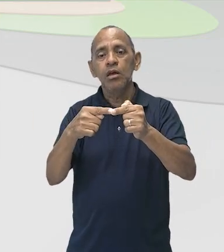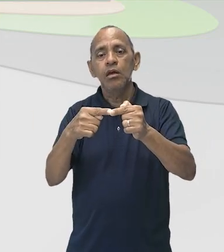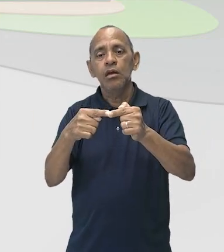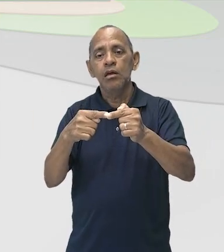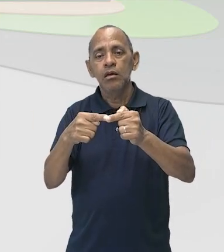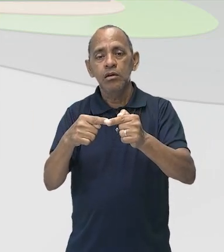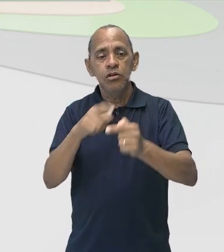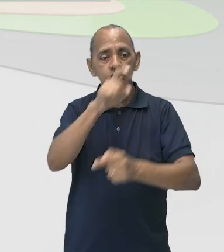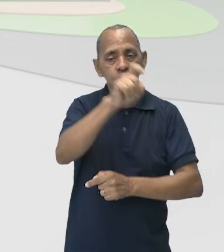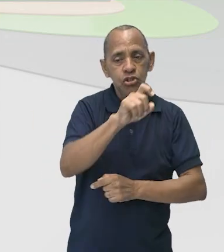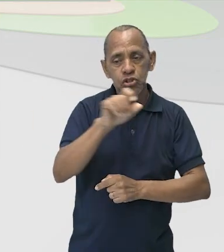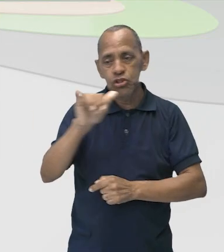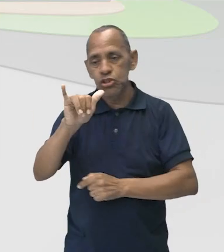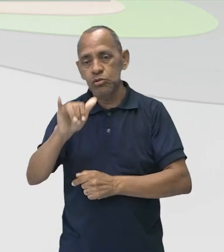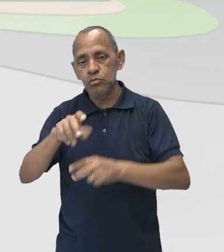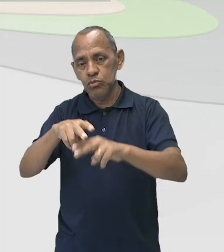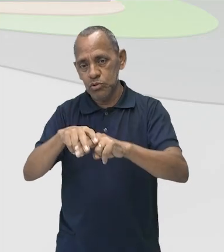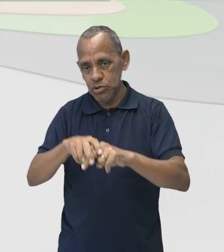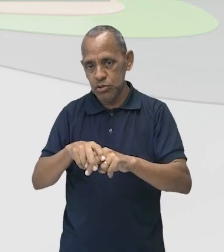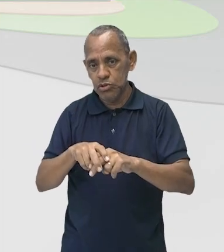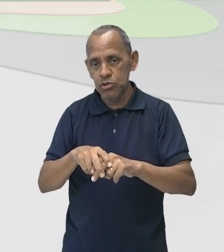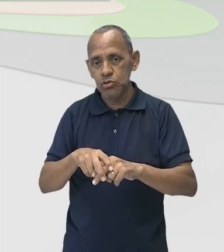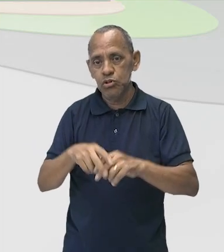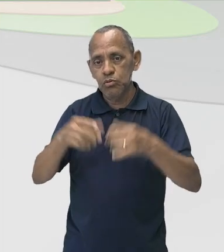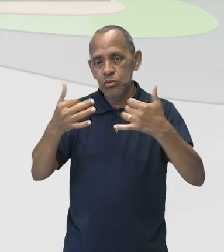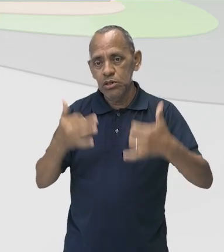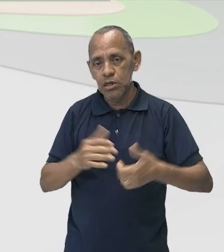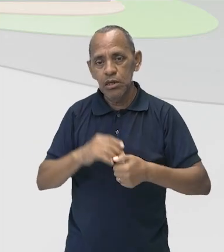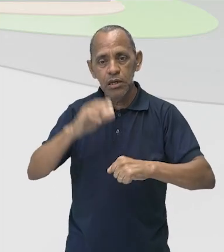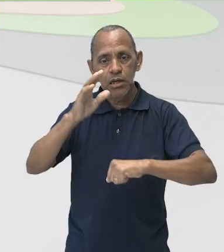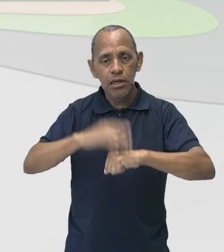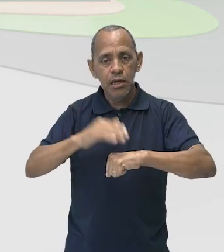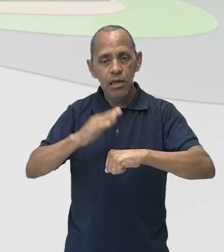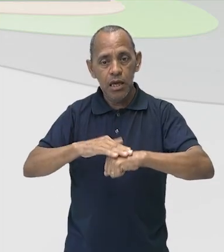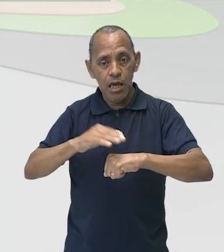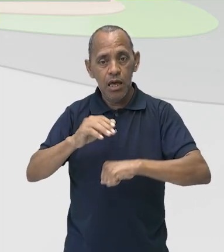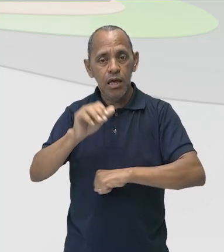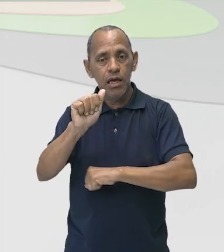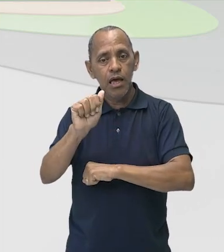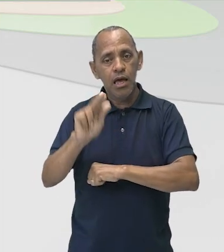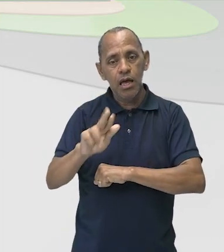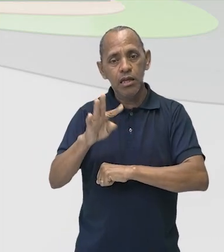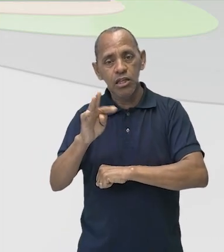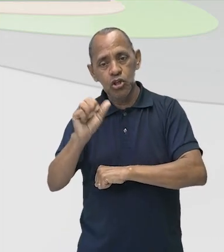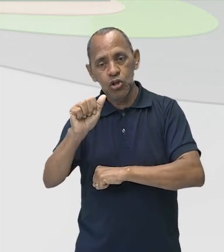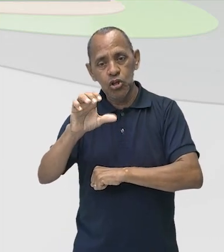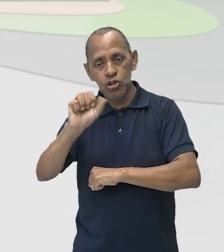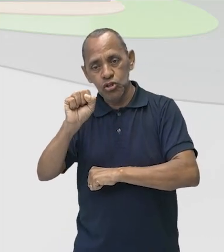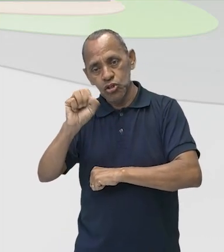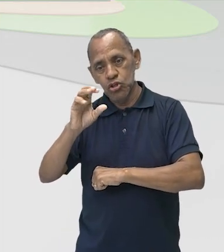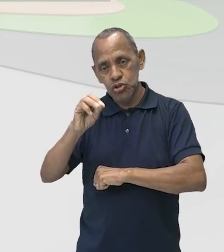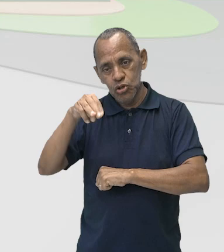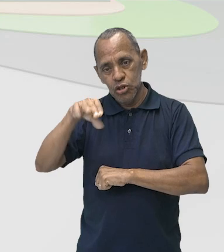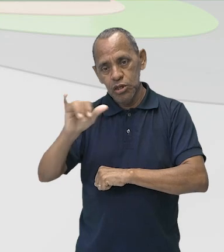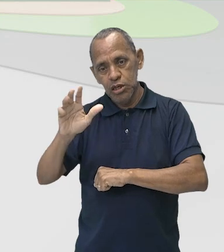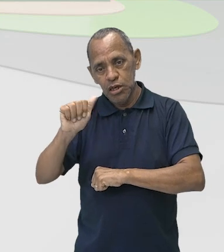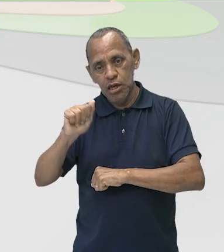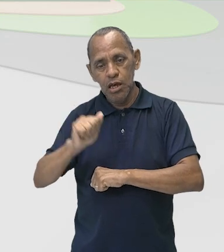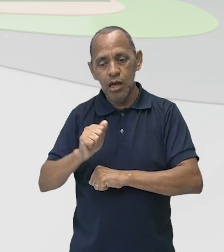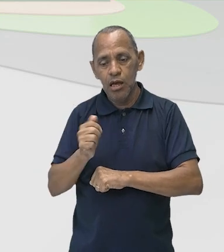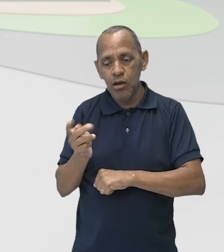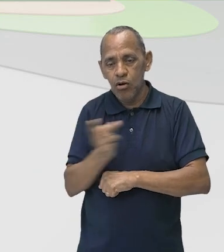ou ao cromossomo Y. Por isso, disse que é uma condição autossômica, que se encontra, no caso dos humanos, nos